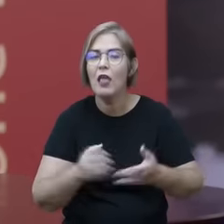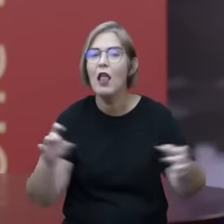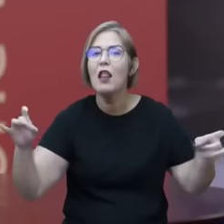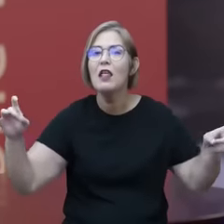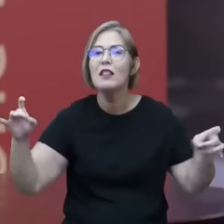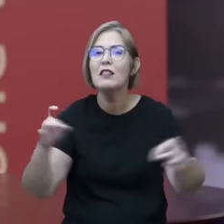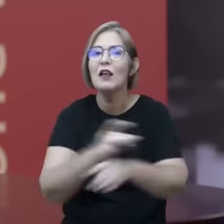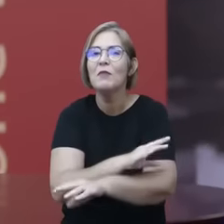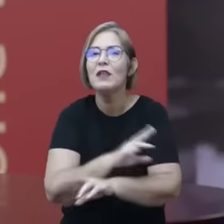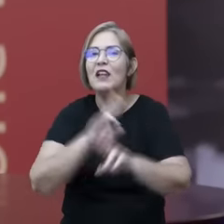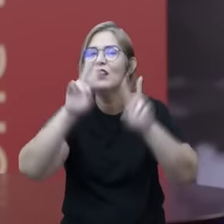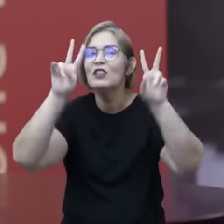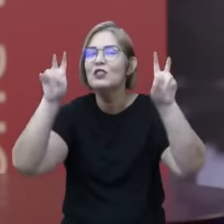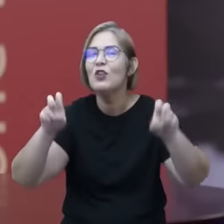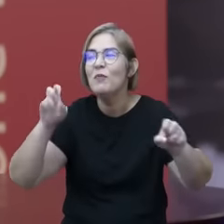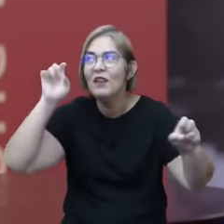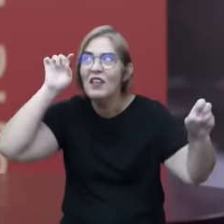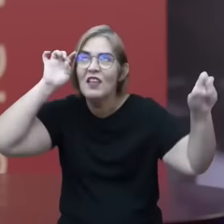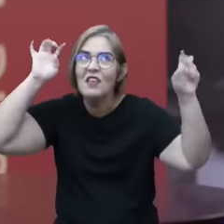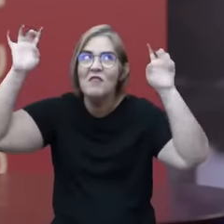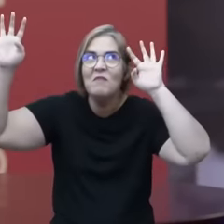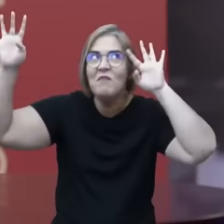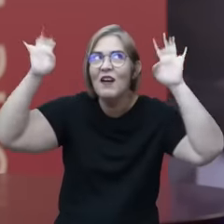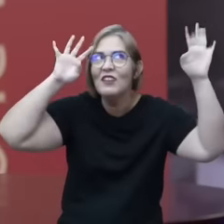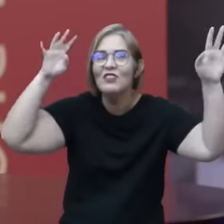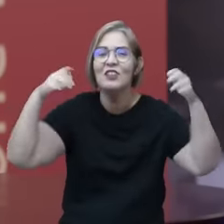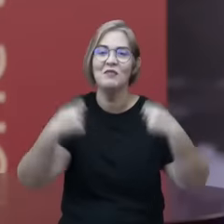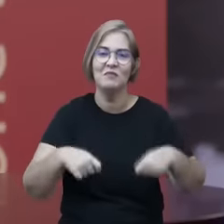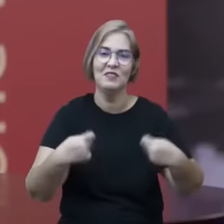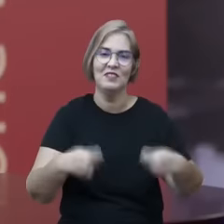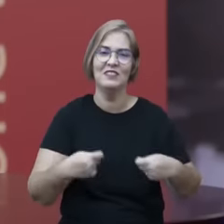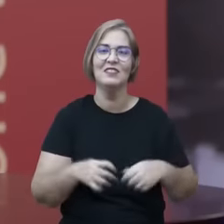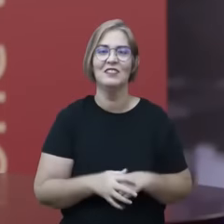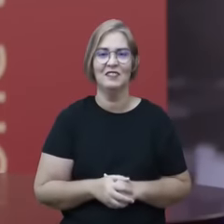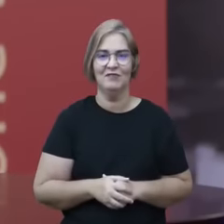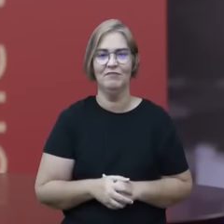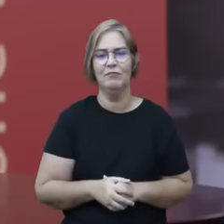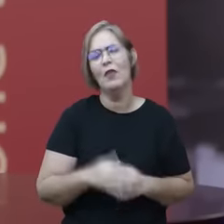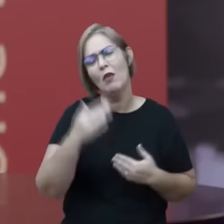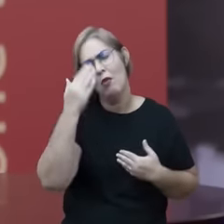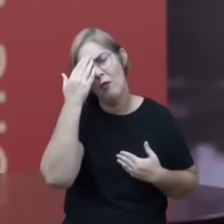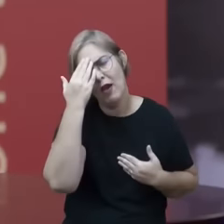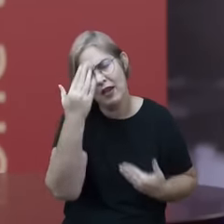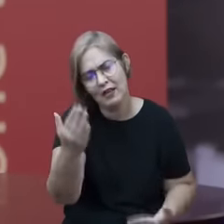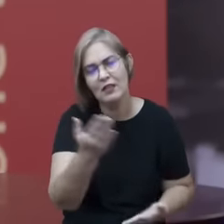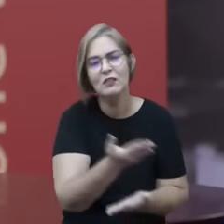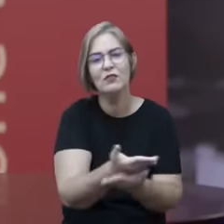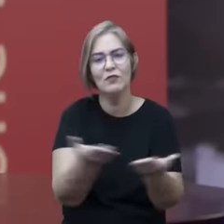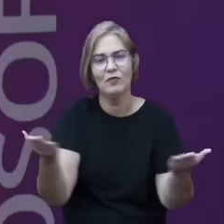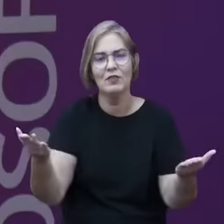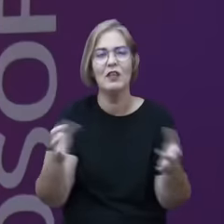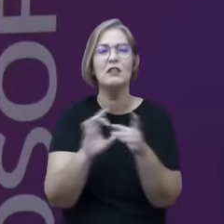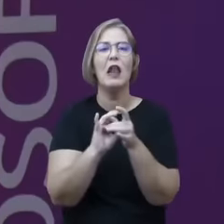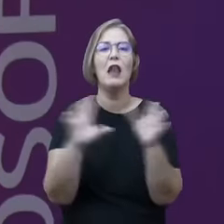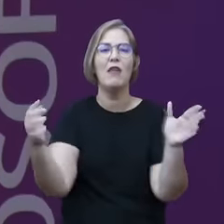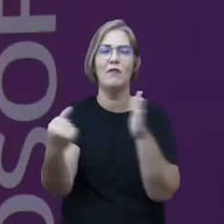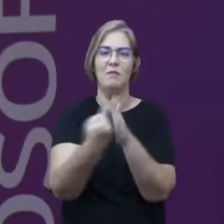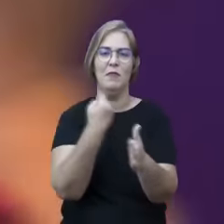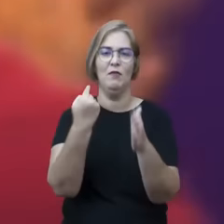preciso imaginar se for feliz. Eu agradeço e continuamos aí com as perguntas.